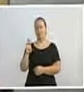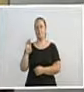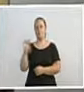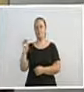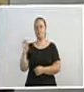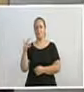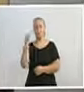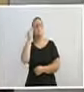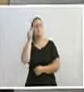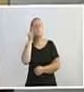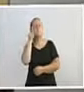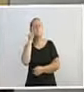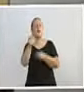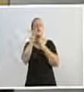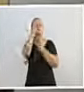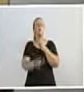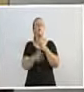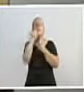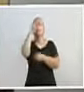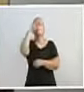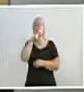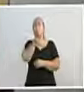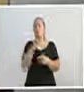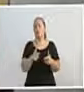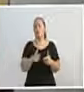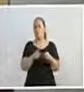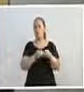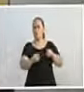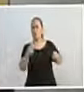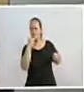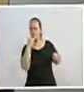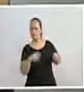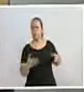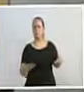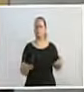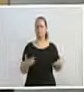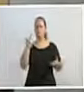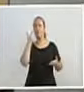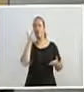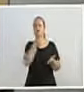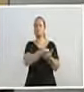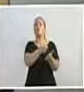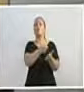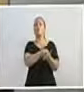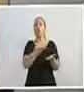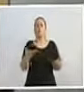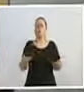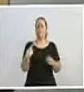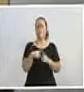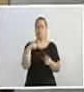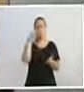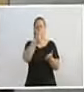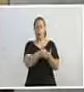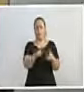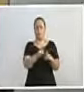manda nesse pedaço de terra de ninguém, né? Para a gente possa cobrar. Nós estamos aqui para isso e nós vamos